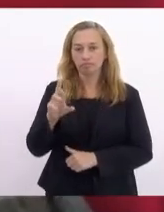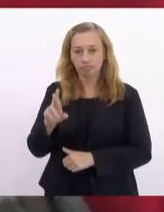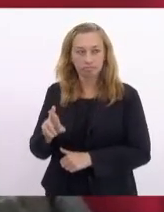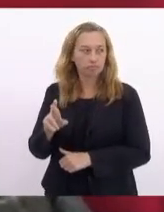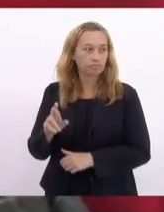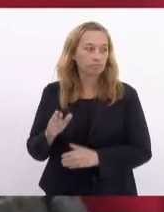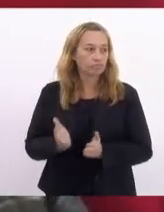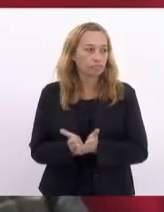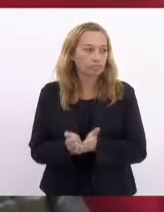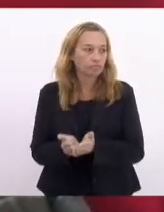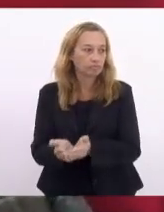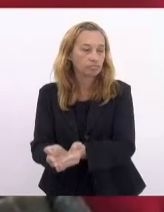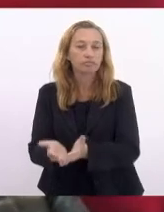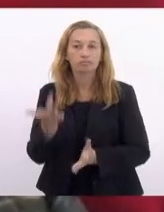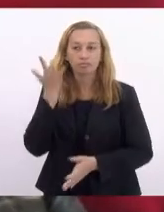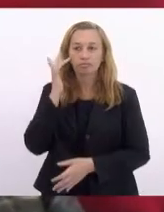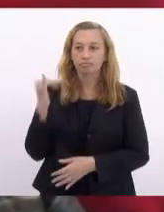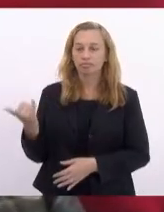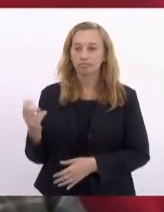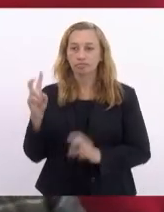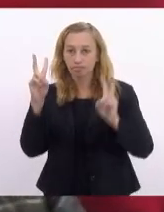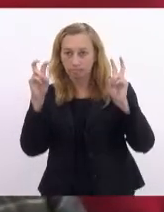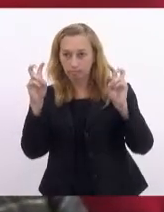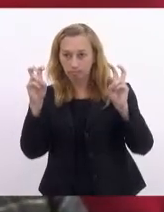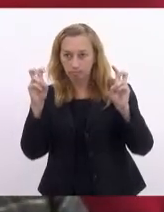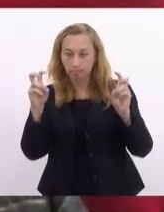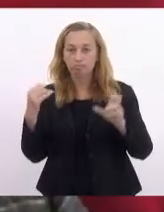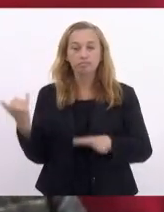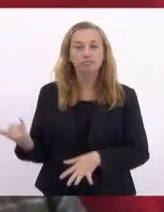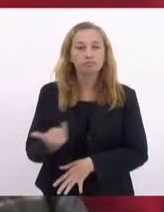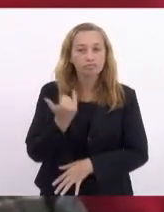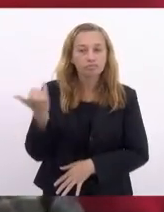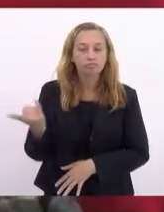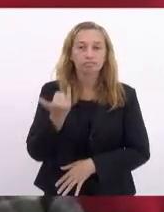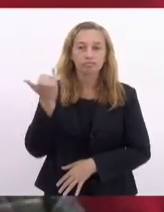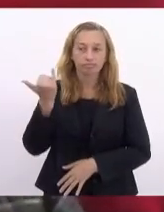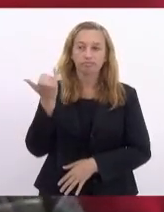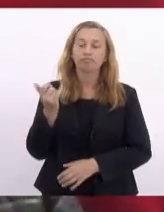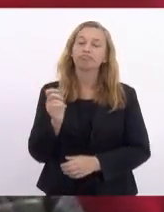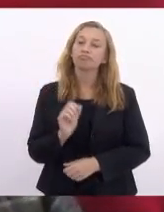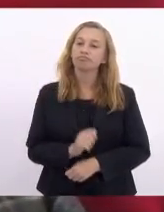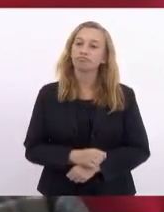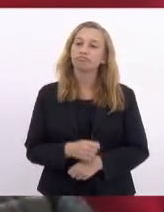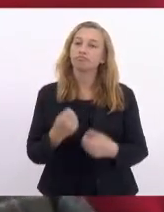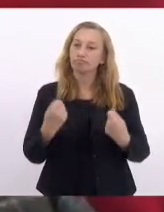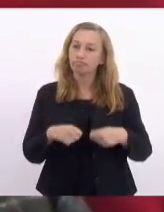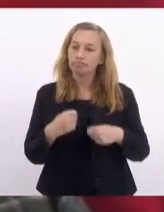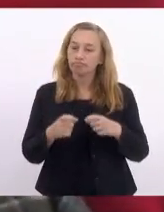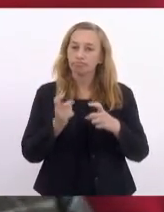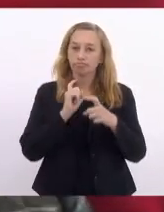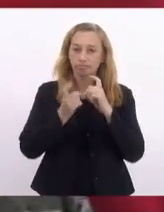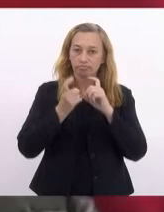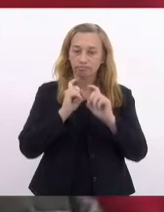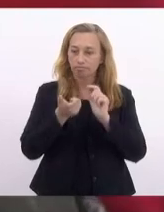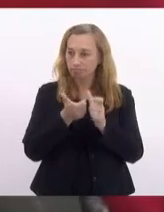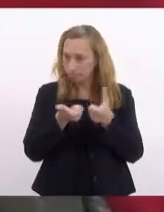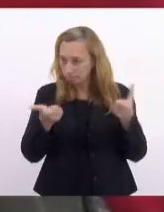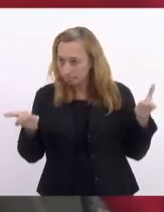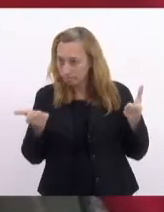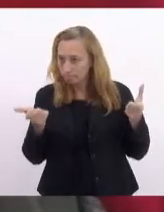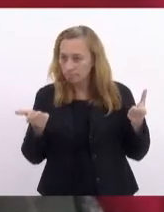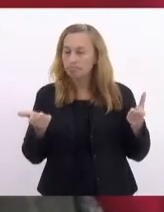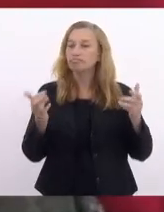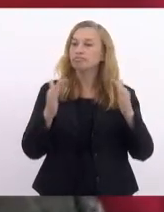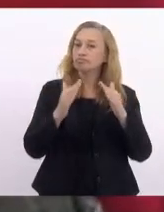Então, acho que o tema é de extrema relevância, deve ser amplamente debatido por